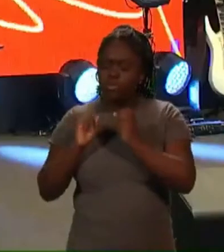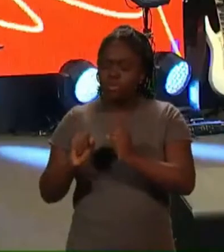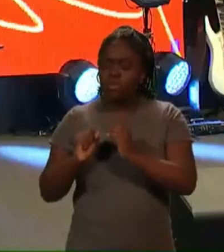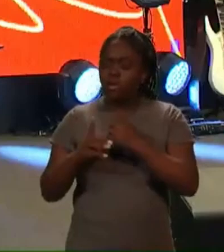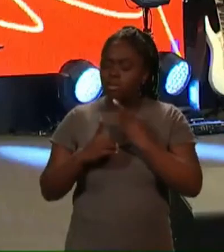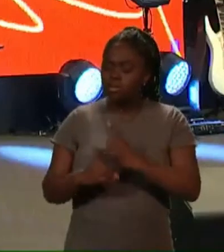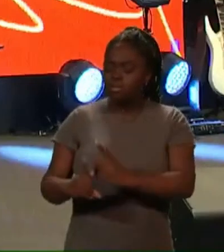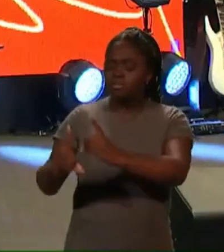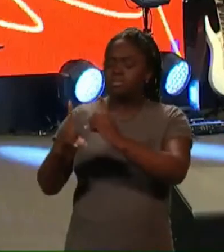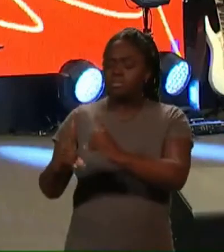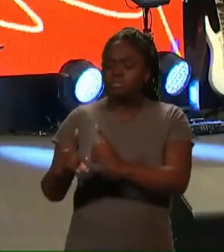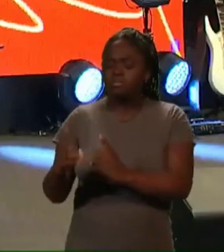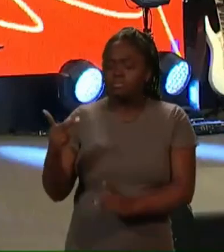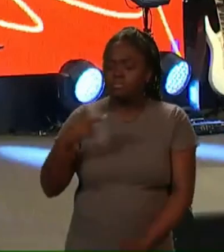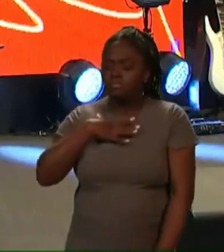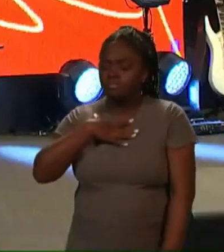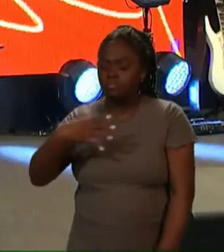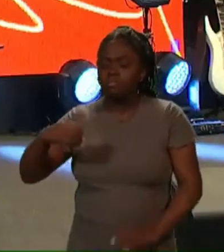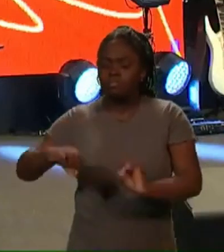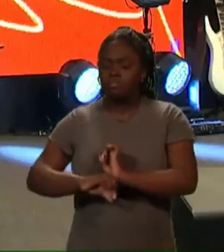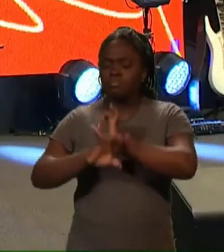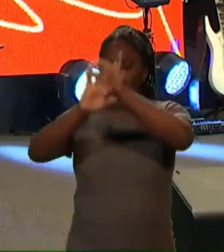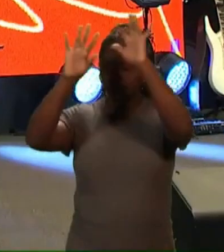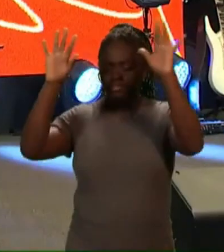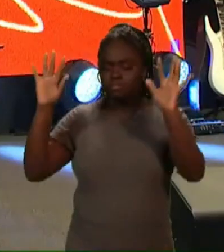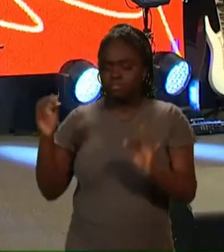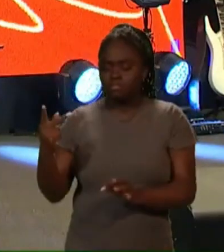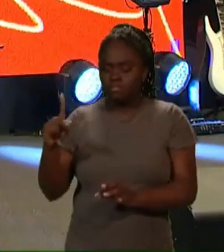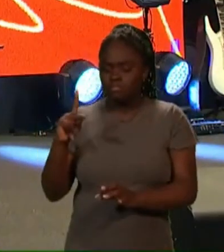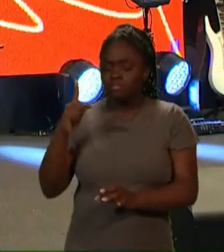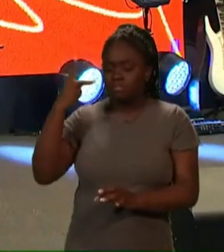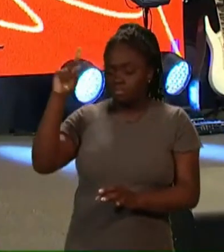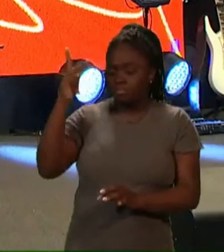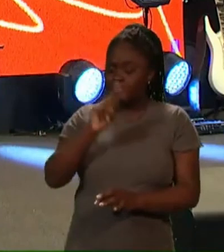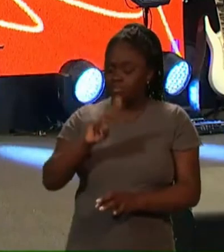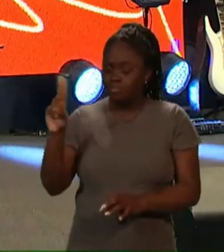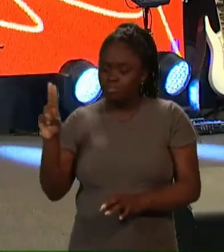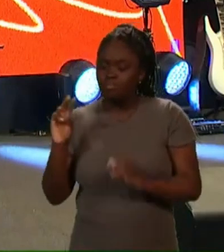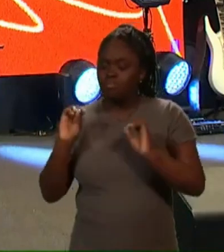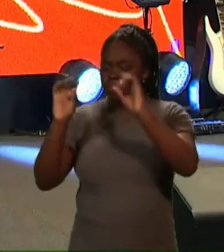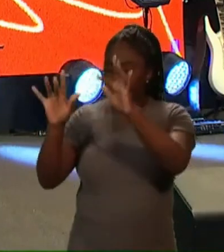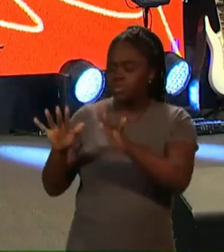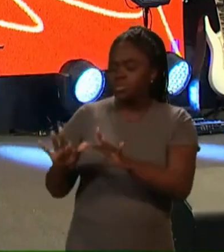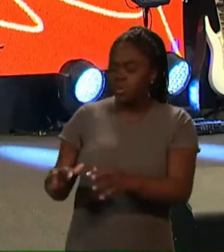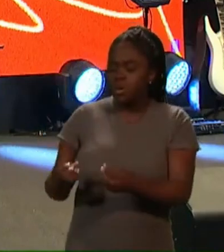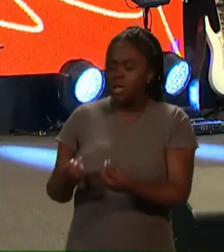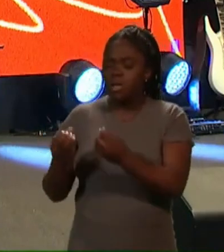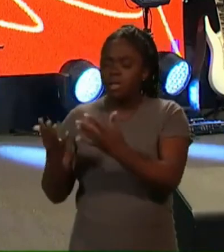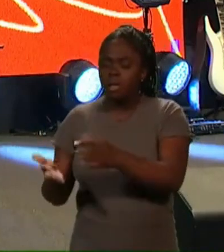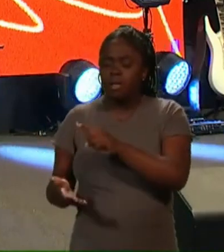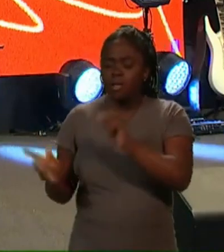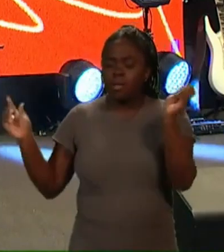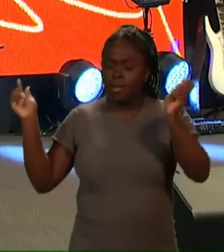discipular os seus filhos para a glória do teu nome, Senhor. Coloque provisão sobre as suas mãos, sustento,